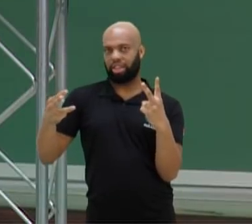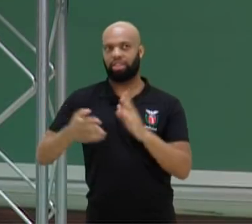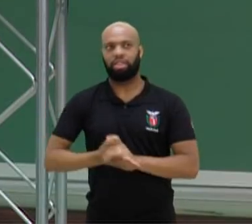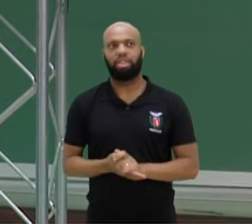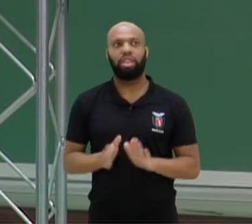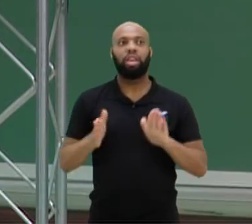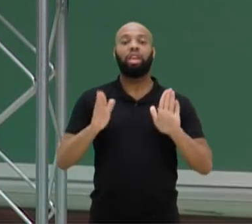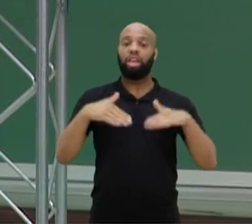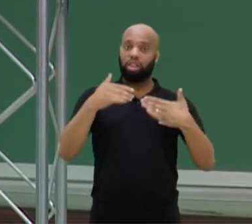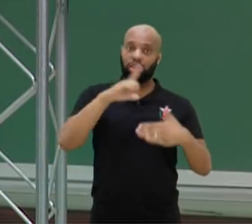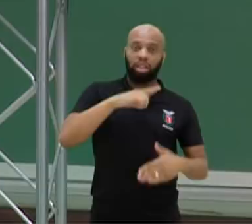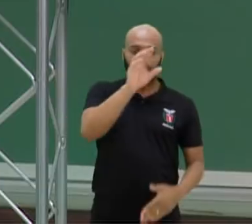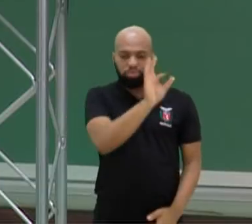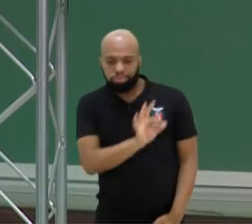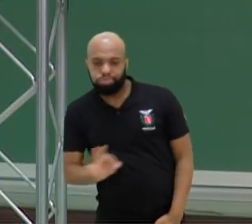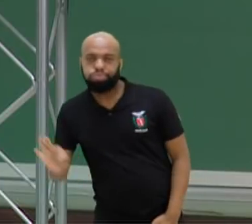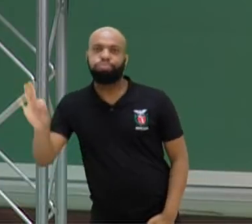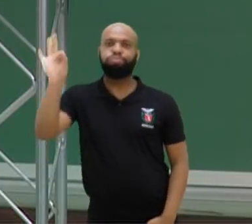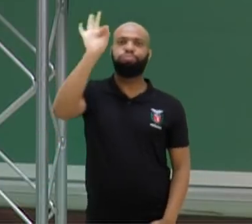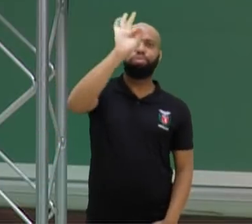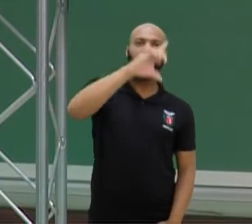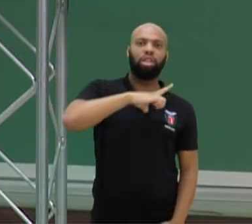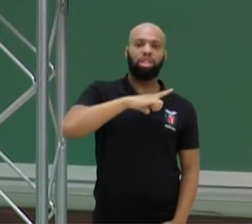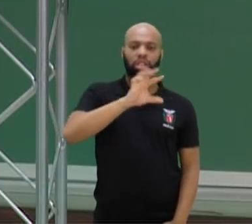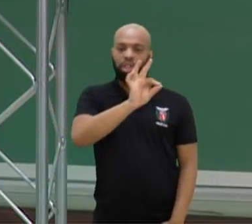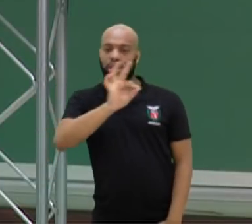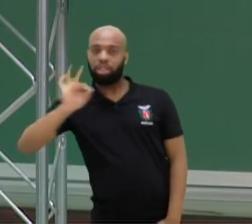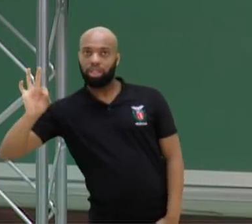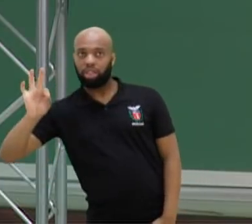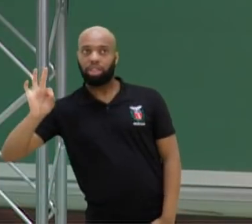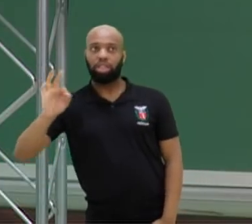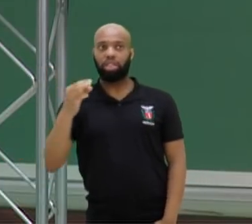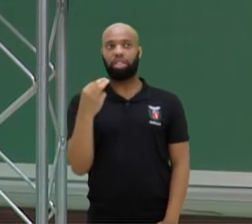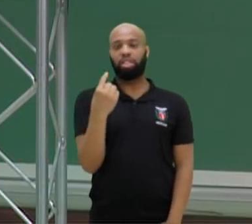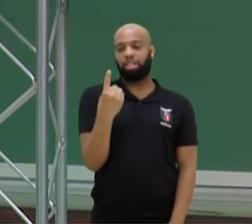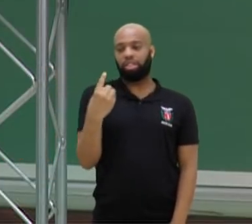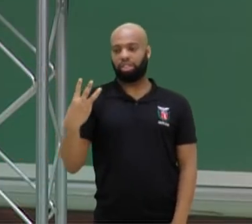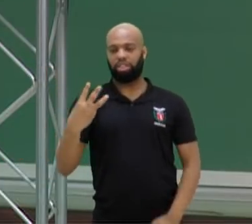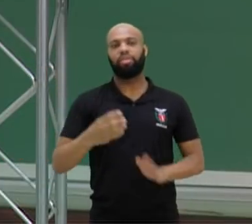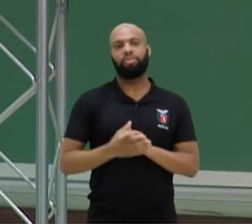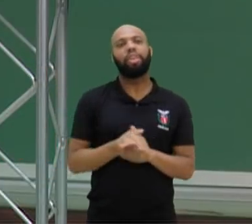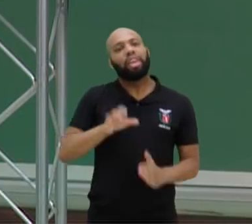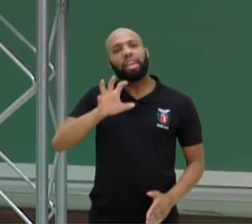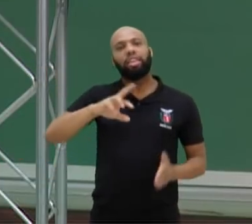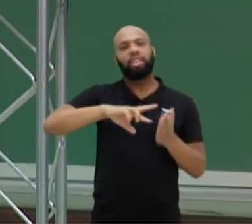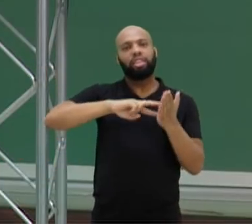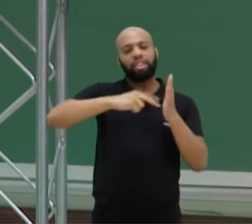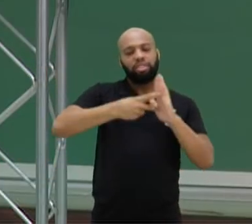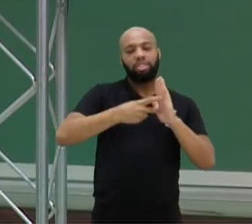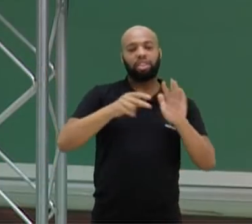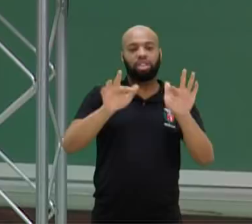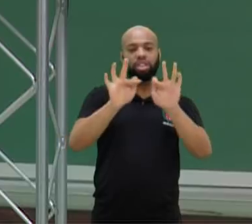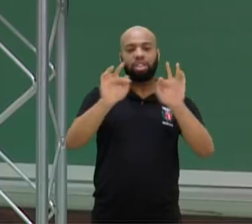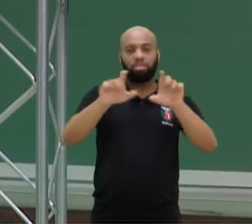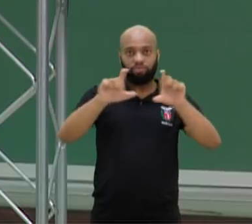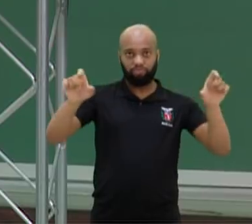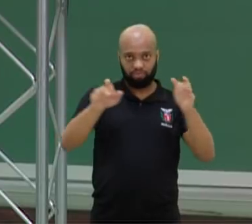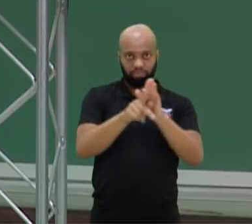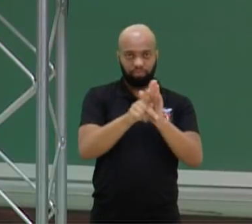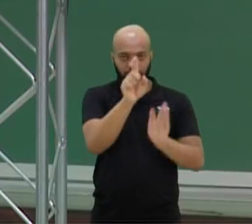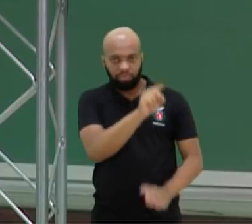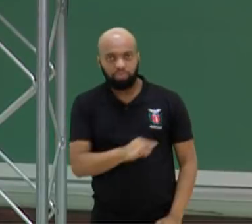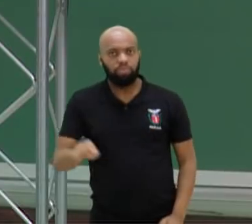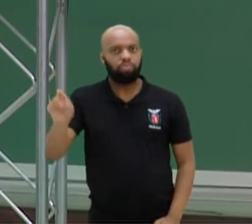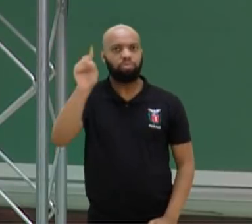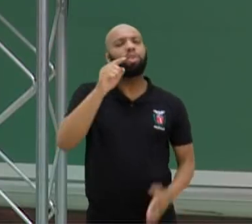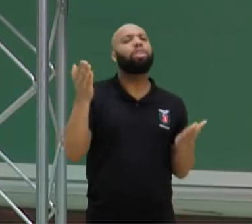com coordenada 3 e 4, onde ela tem um raio de 13. É isso que me diz a fórmula da circunferência. Vamos a